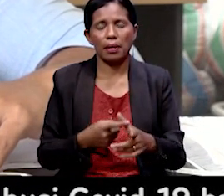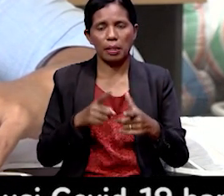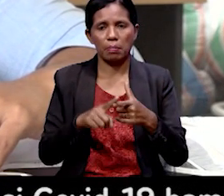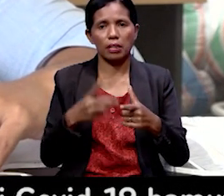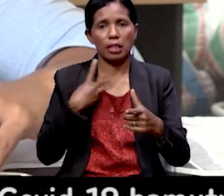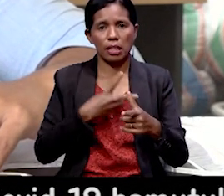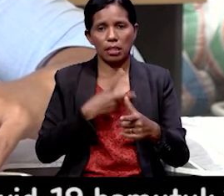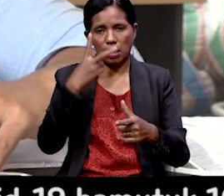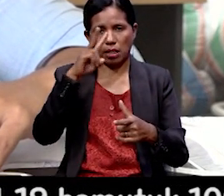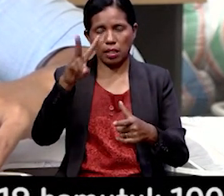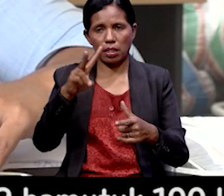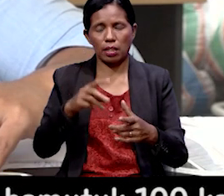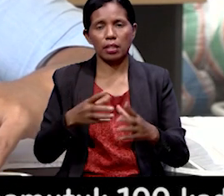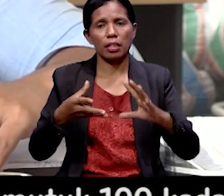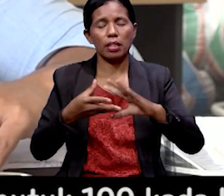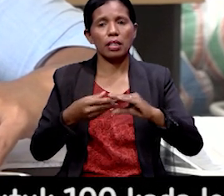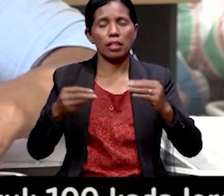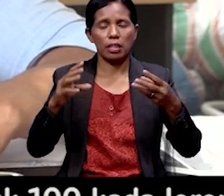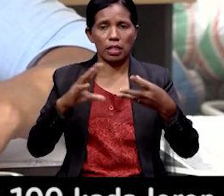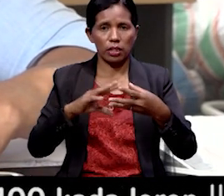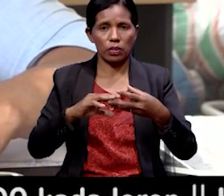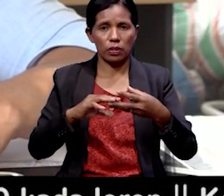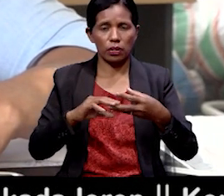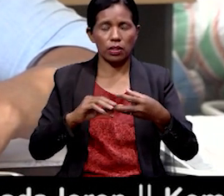estabelece a história